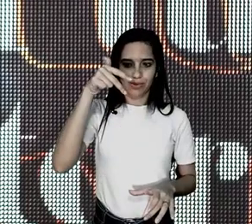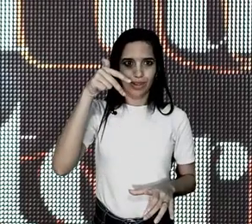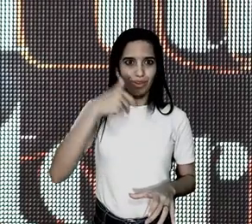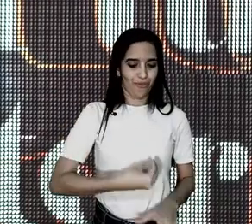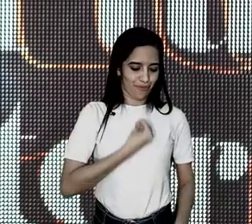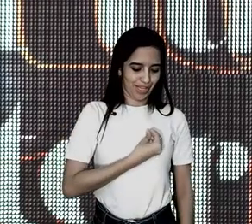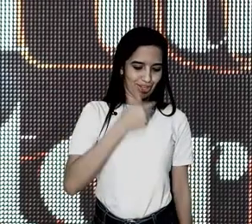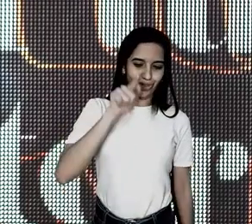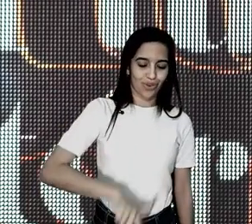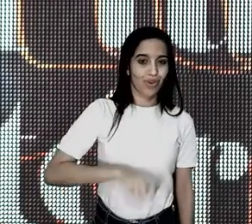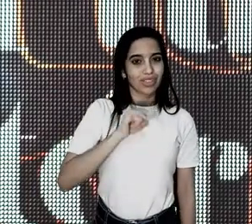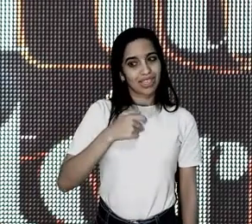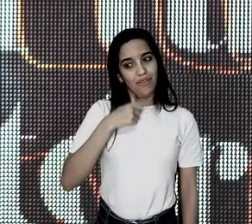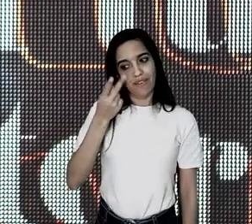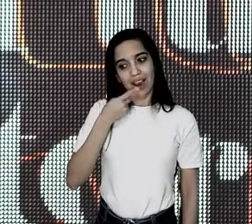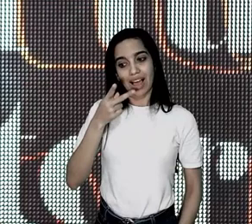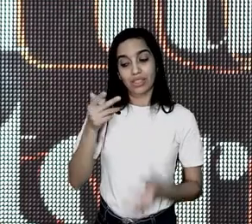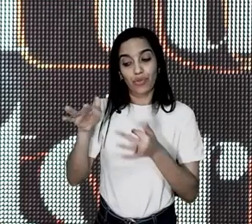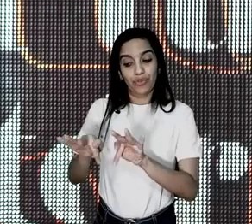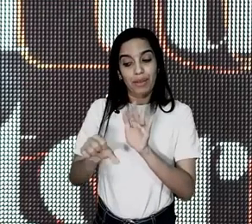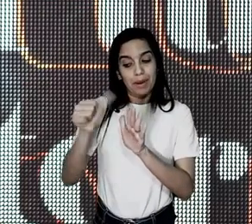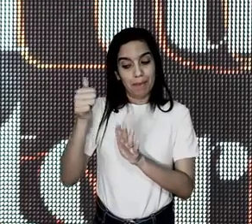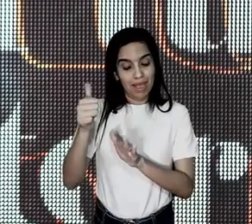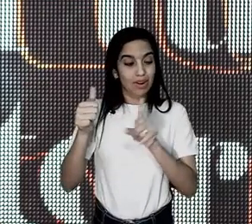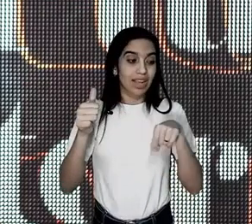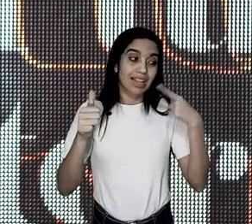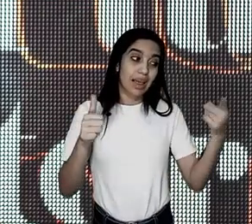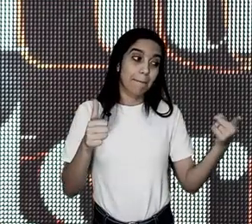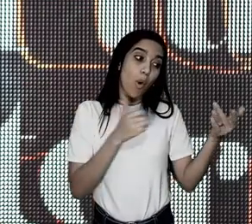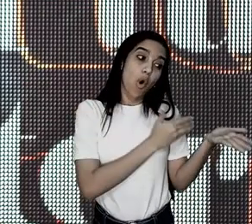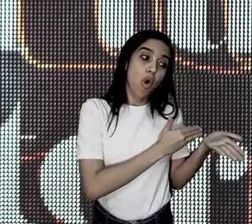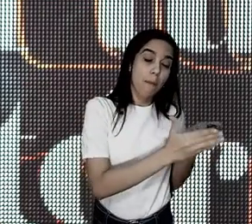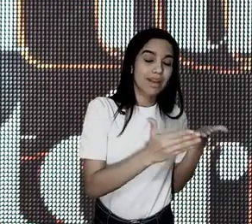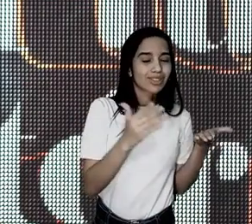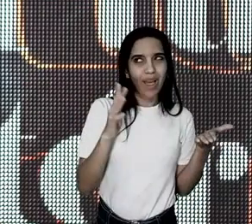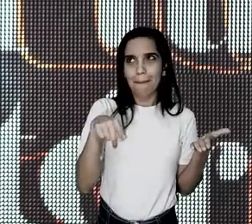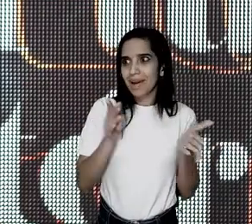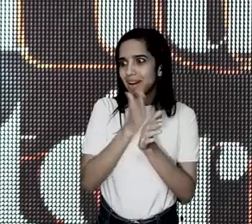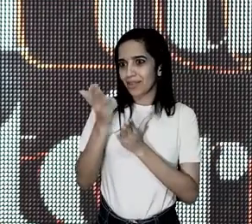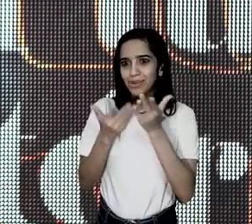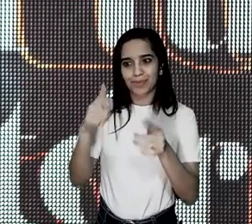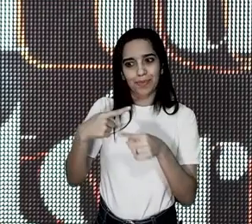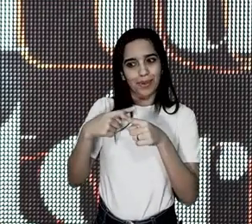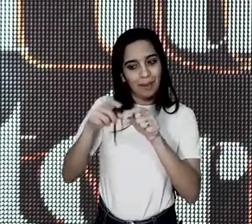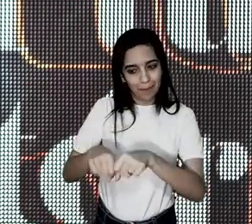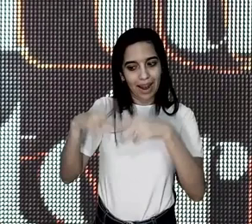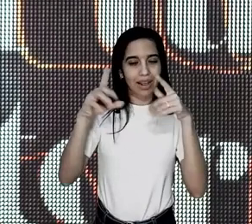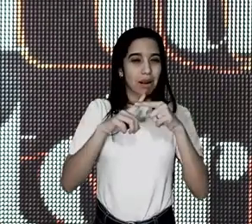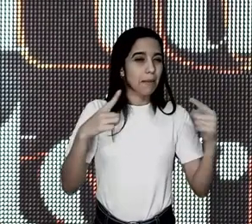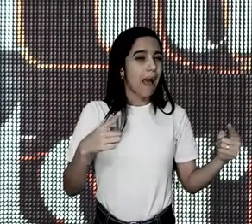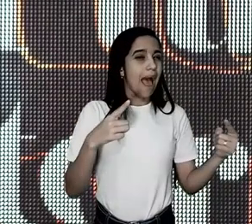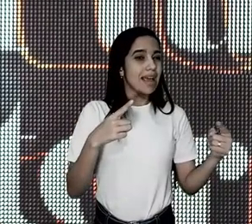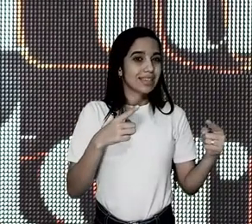para frente, seria maravilhosa a história, porque a gente já vê o fruto do milagre acontecendo. Mas até que ele acontecesse, houveram